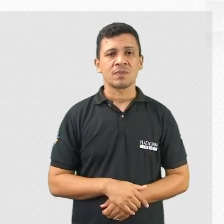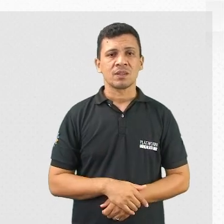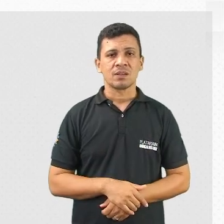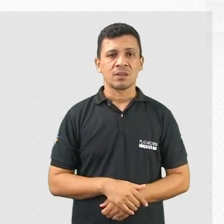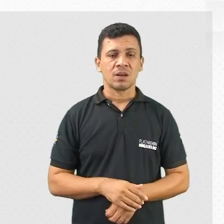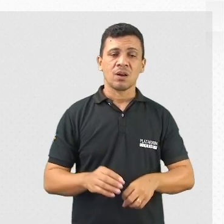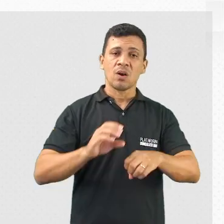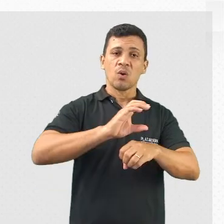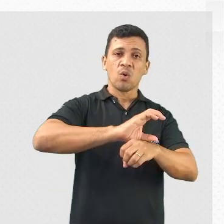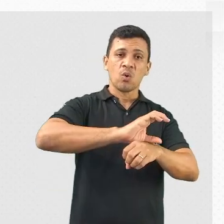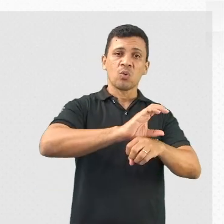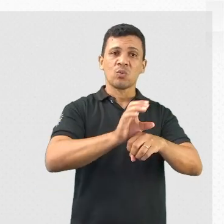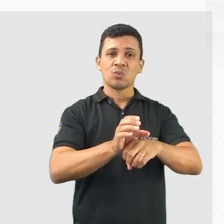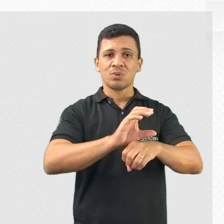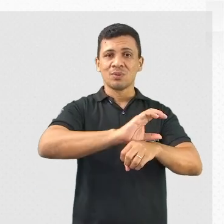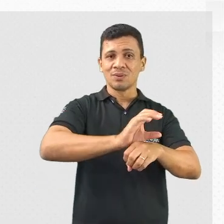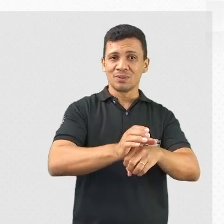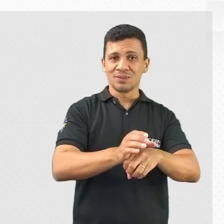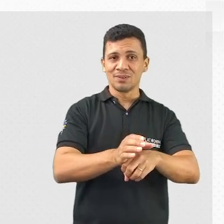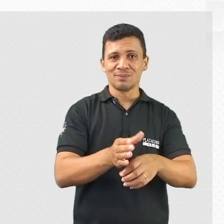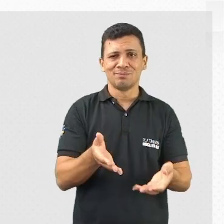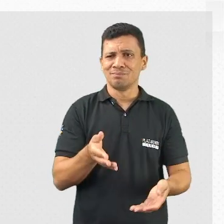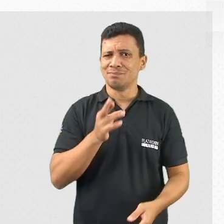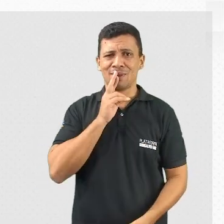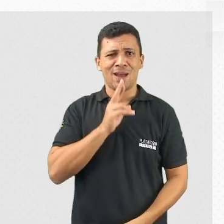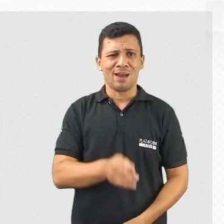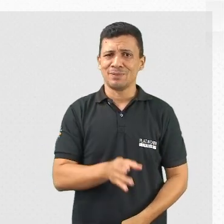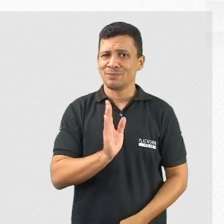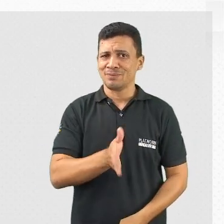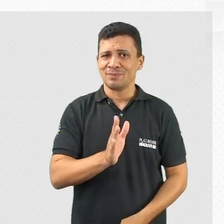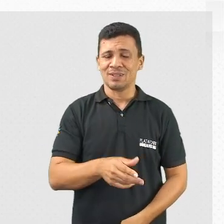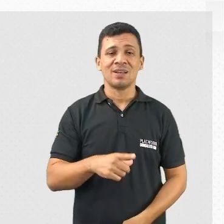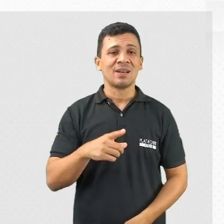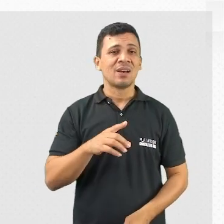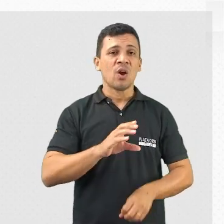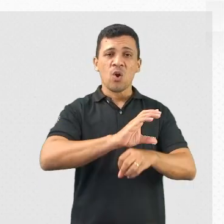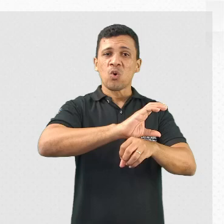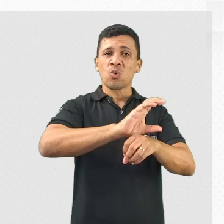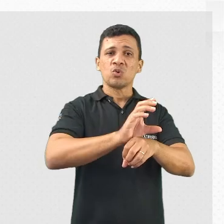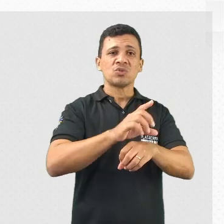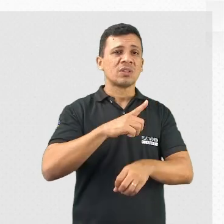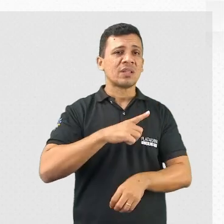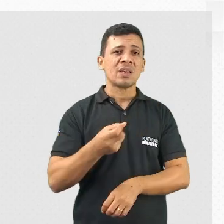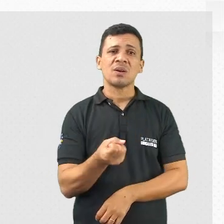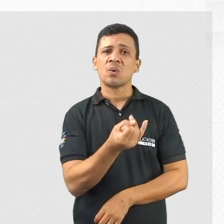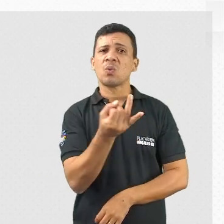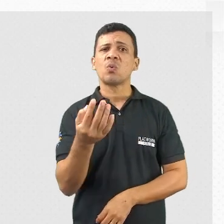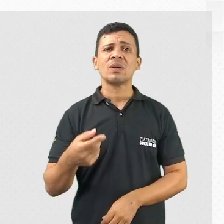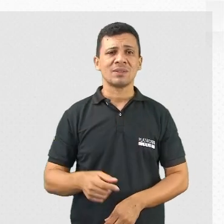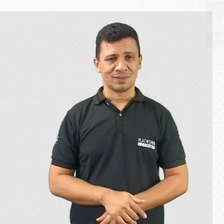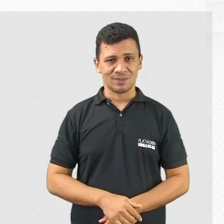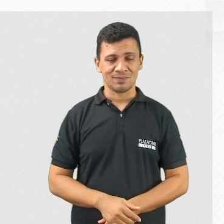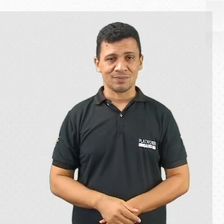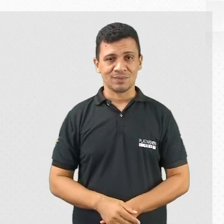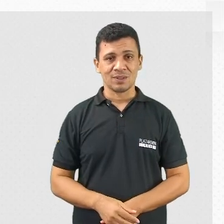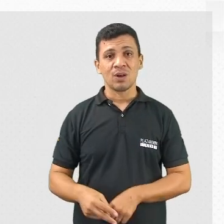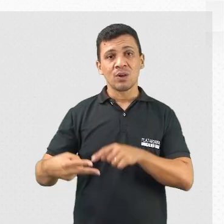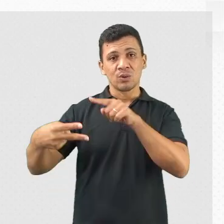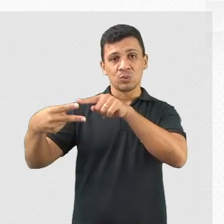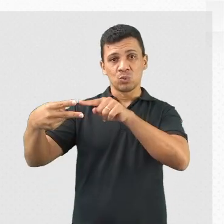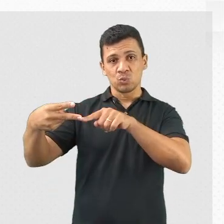crosta terrestre é dividida? Acabei de responder, hein? A crosta, ela é dividida em quantas camadas, primeiramente? Ela é dividida